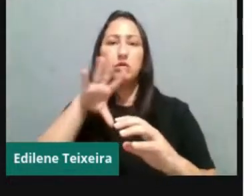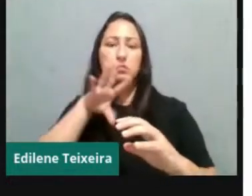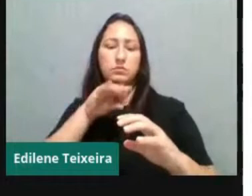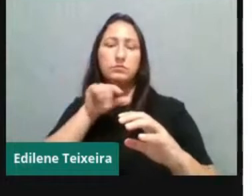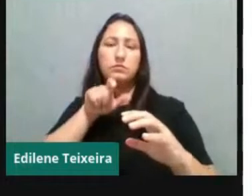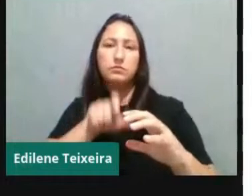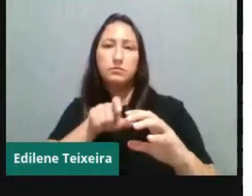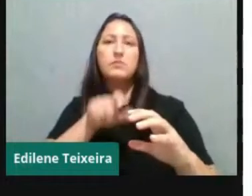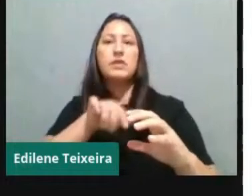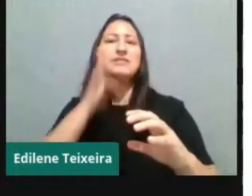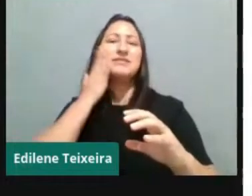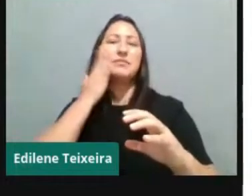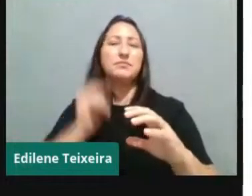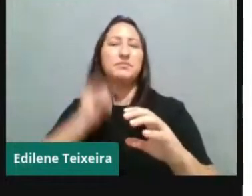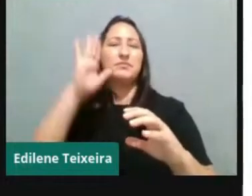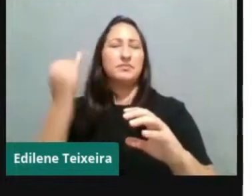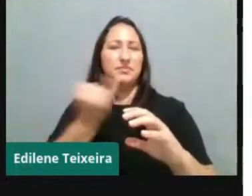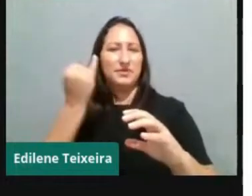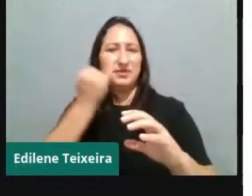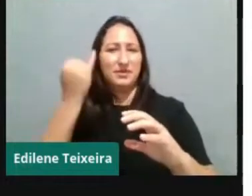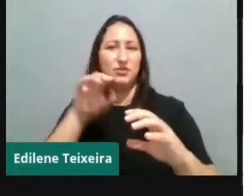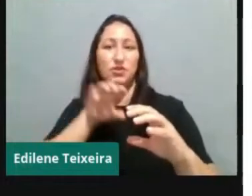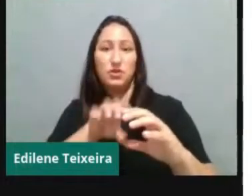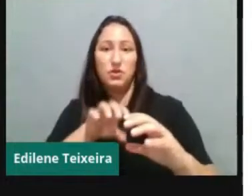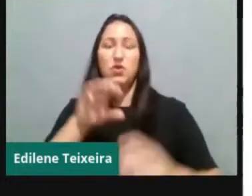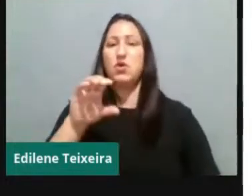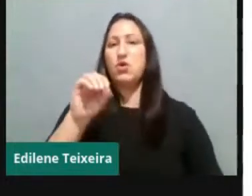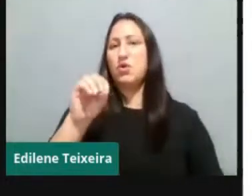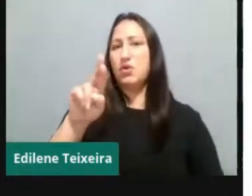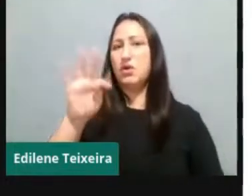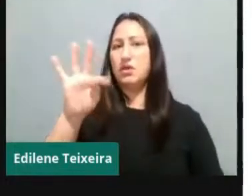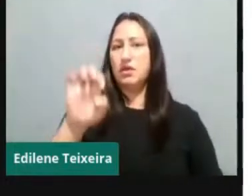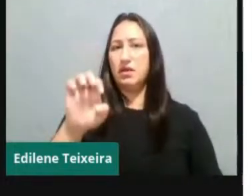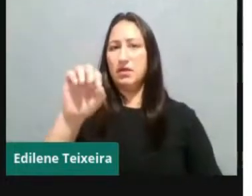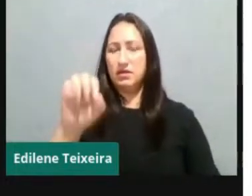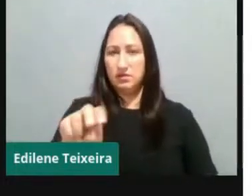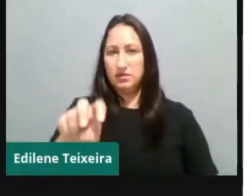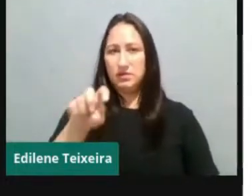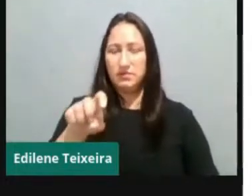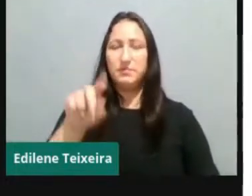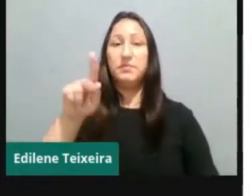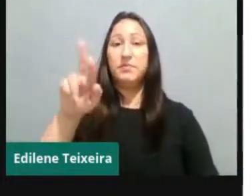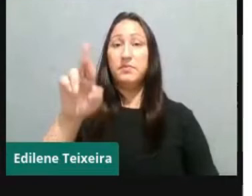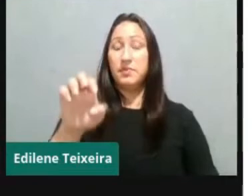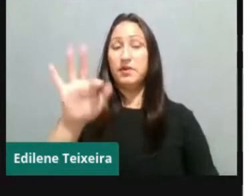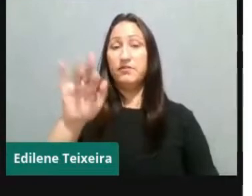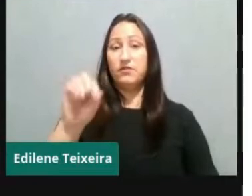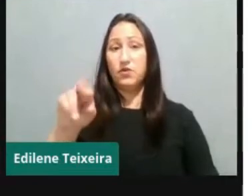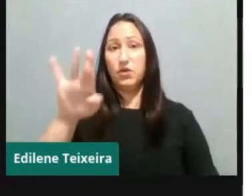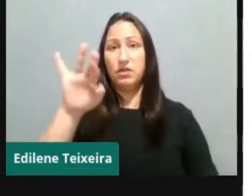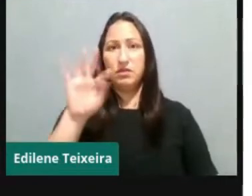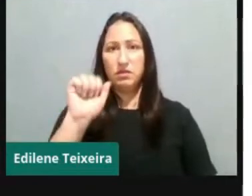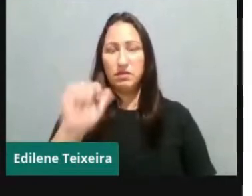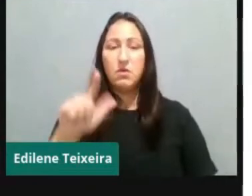gente sabia que era mais importante, que é o córtex pré-frontal ventrolateral. Então, nos dois casos, a gente replicou o resultado, conseguimos fazer predição de